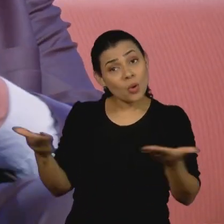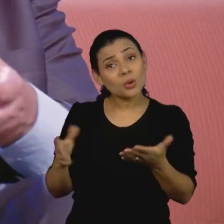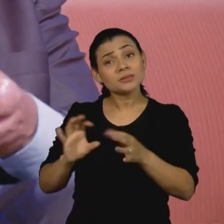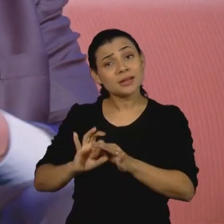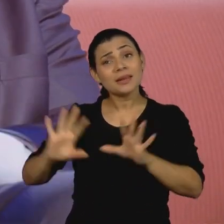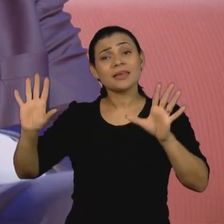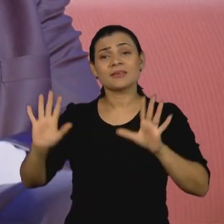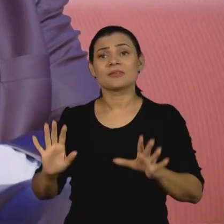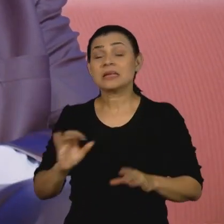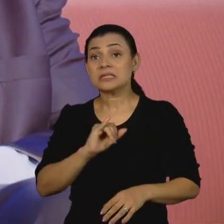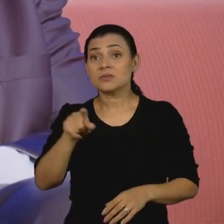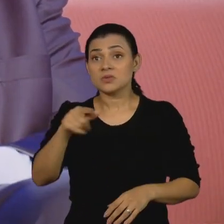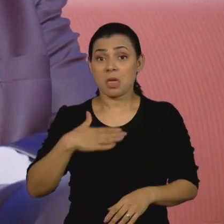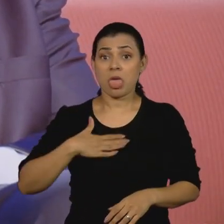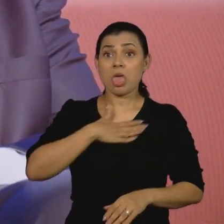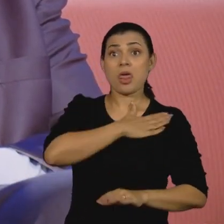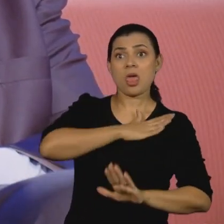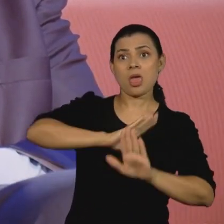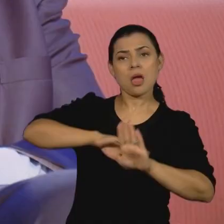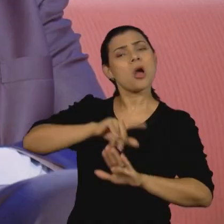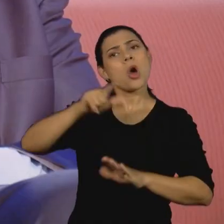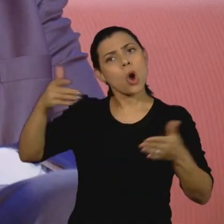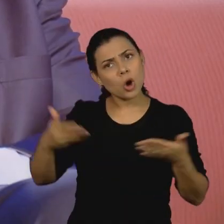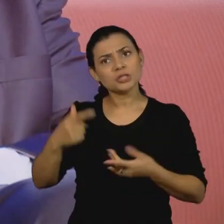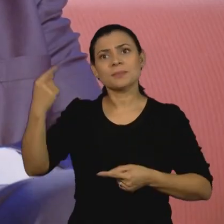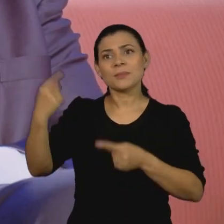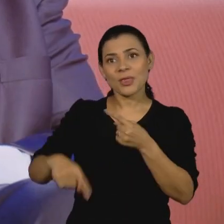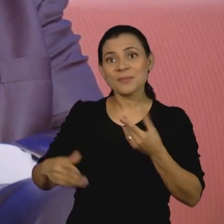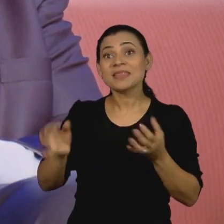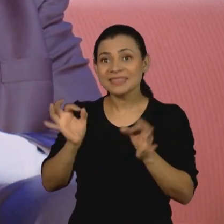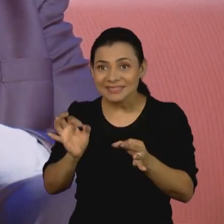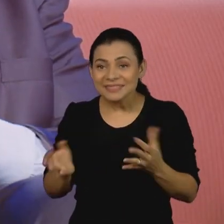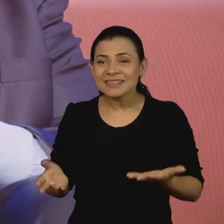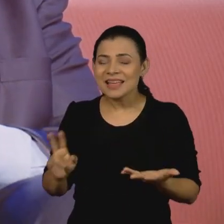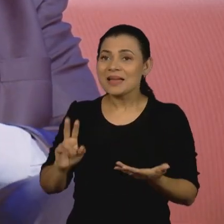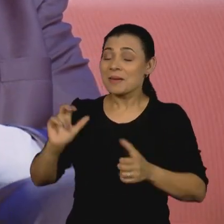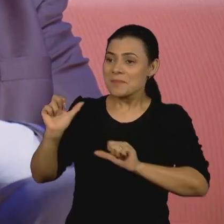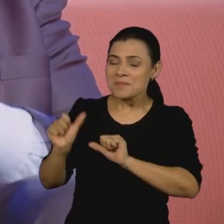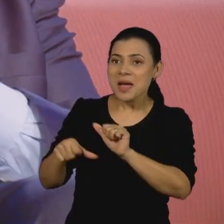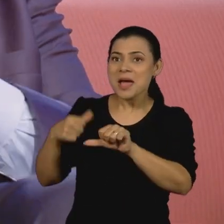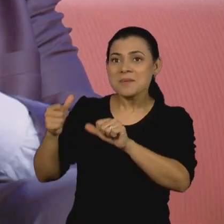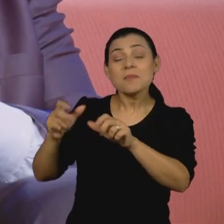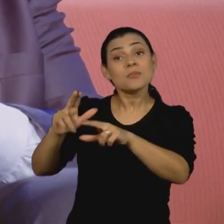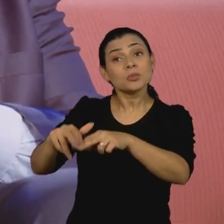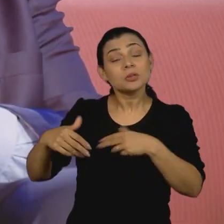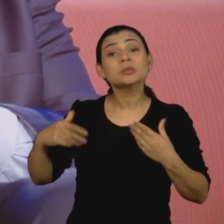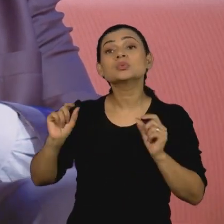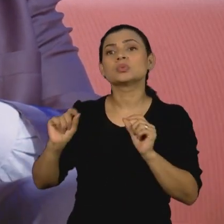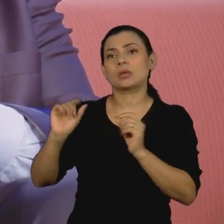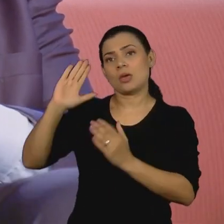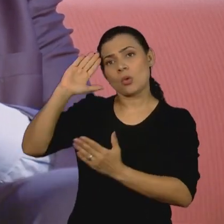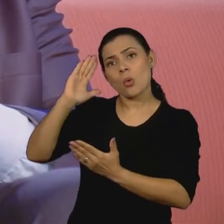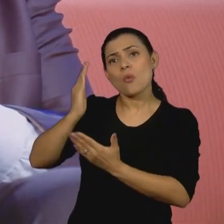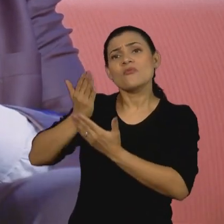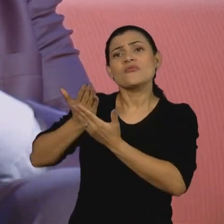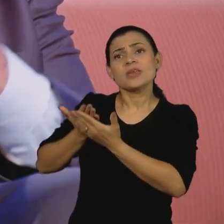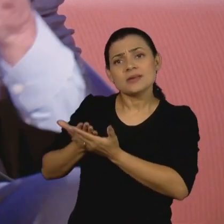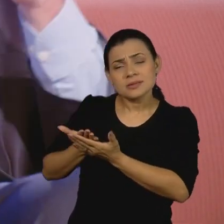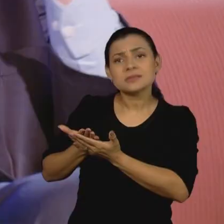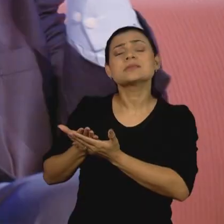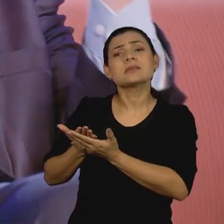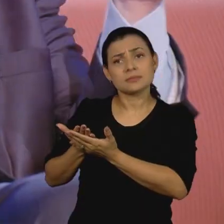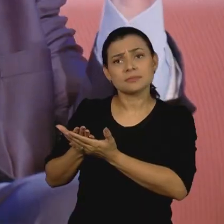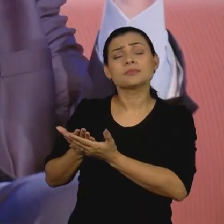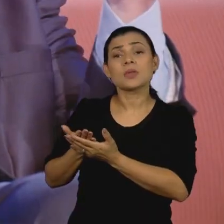segregar, fazer algum tipo de discriminação. Então, veja que a confiança dos constituintes, não